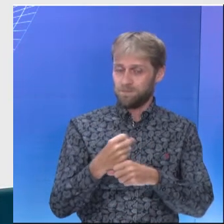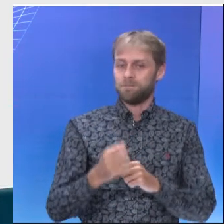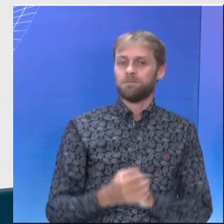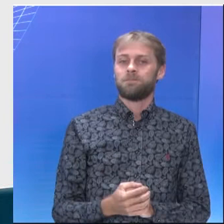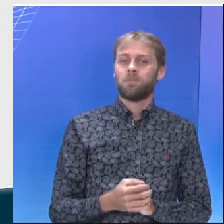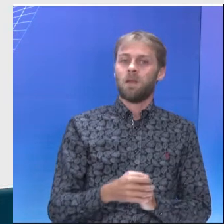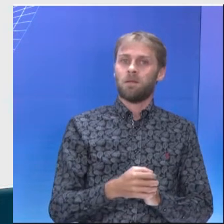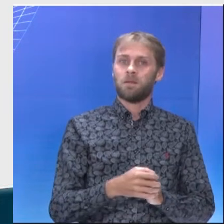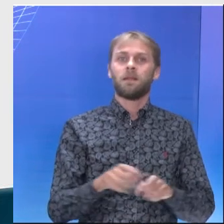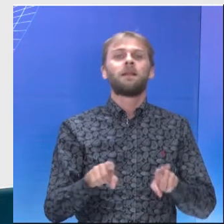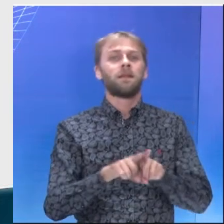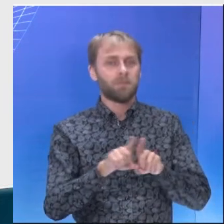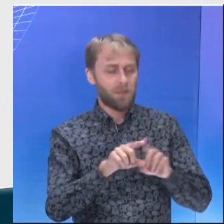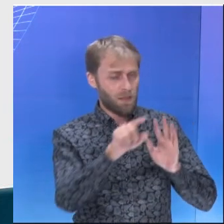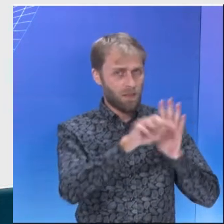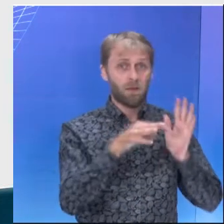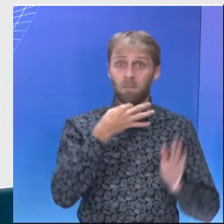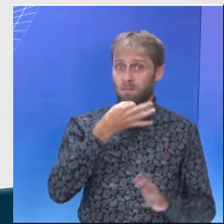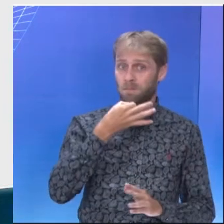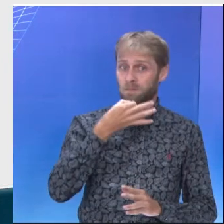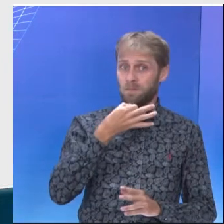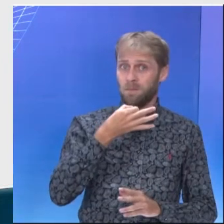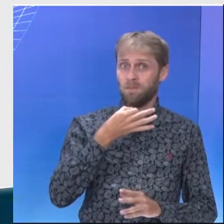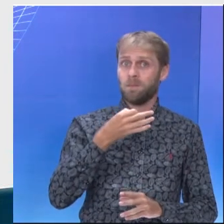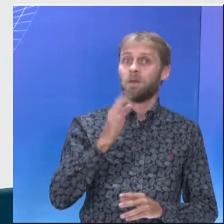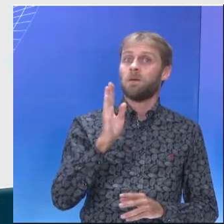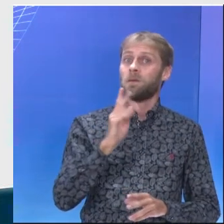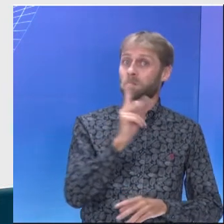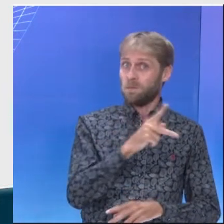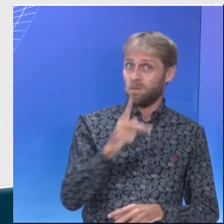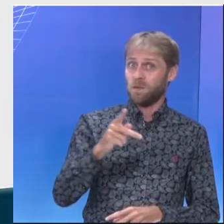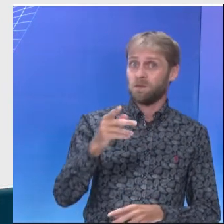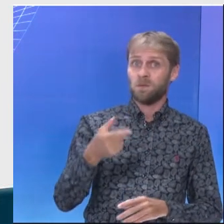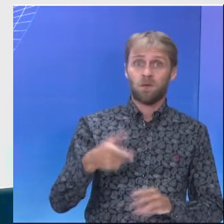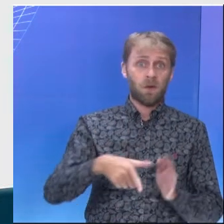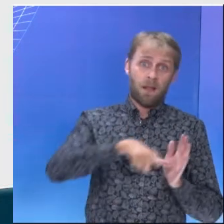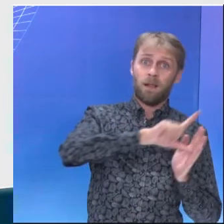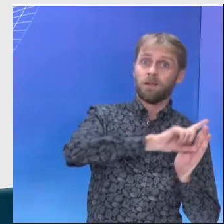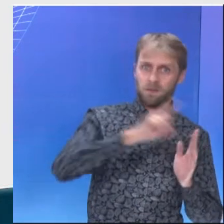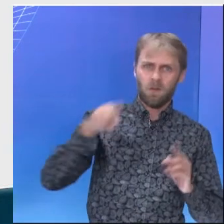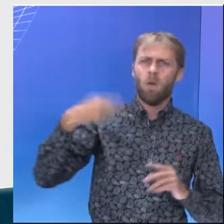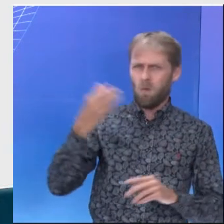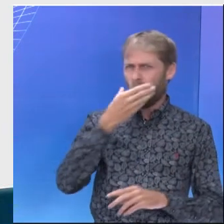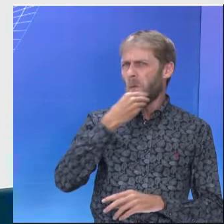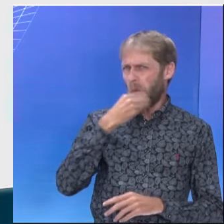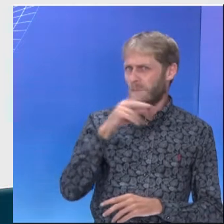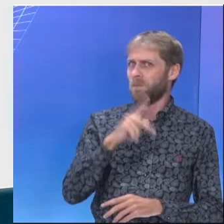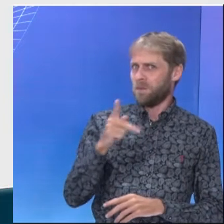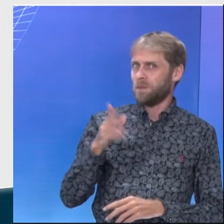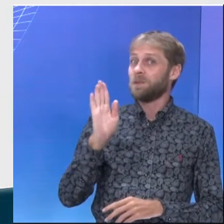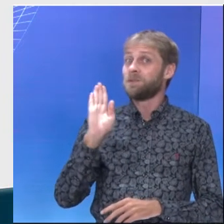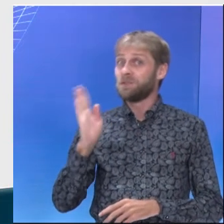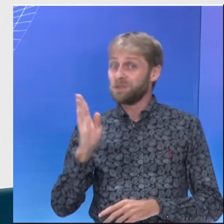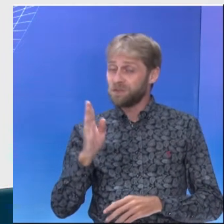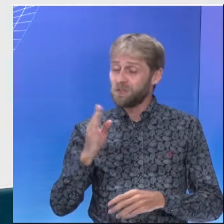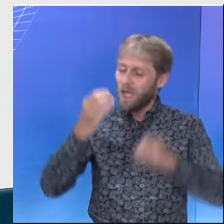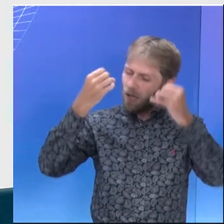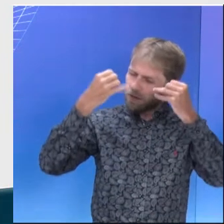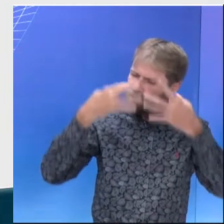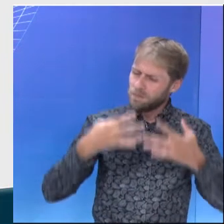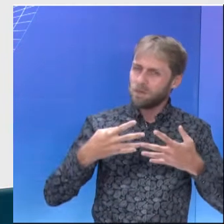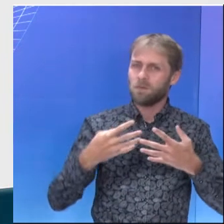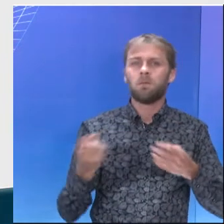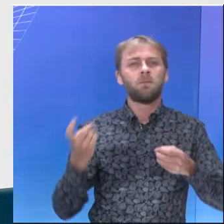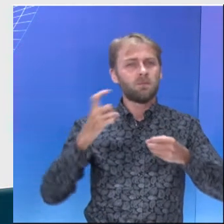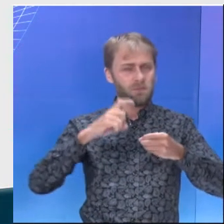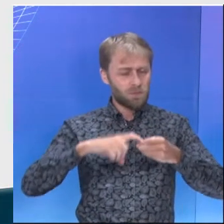É um artigo de opinião. O professor Onildo, ele já comentou um pouco sobre essa questão e eu voltei com ela só para deixar